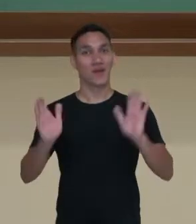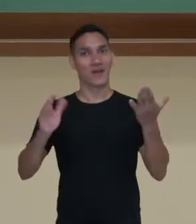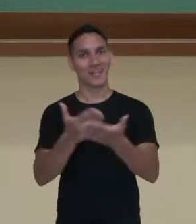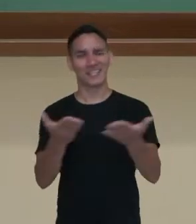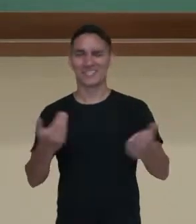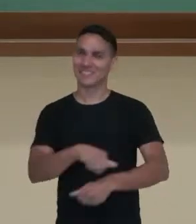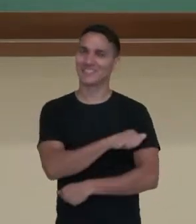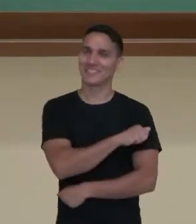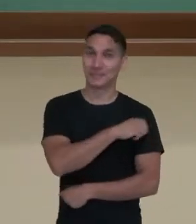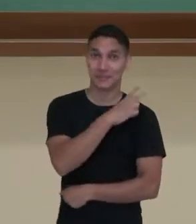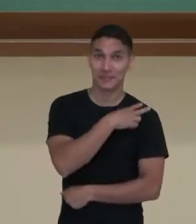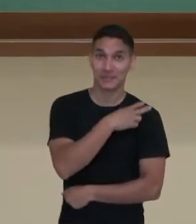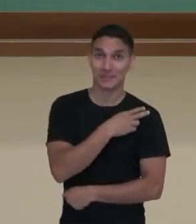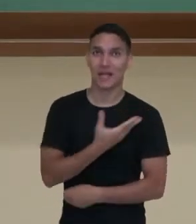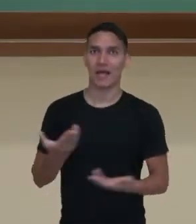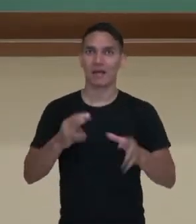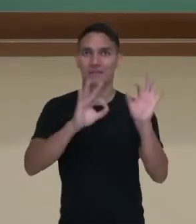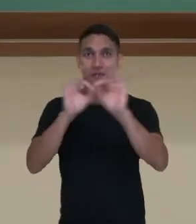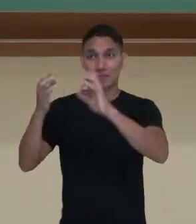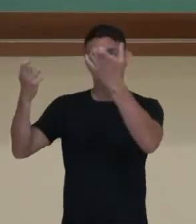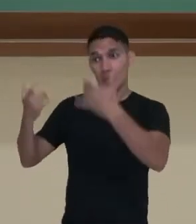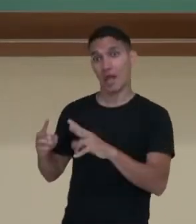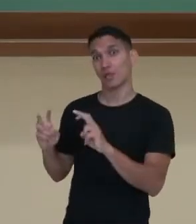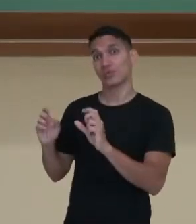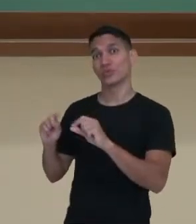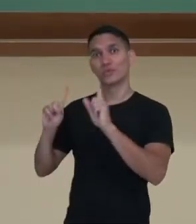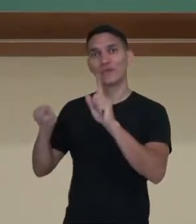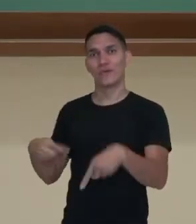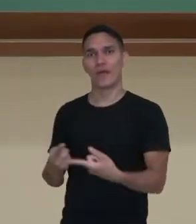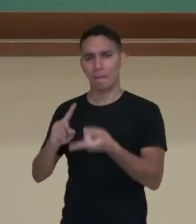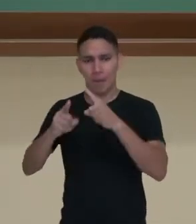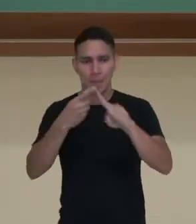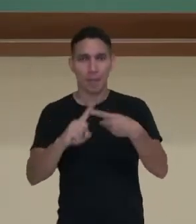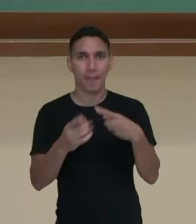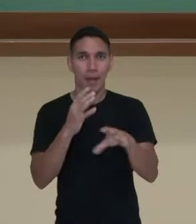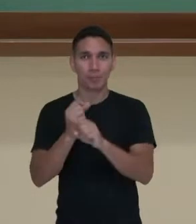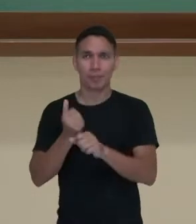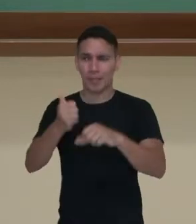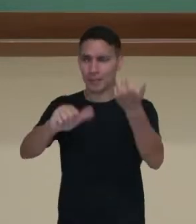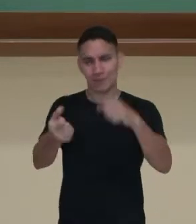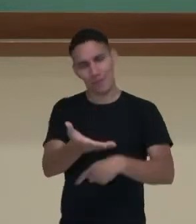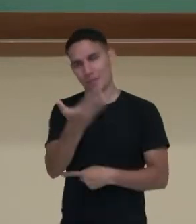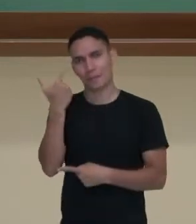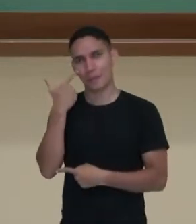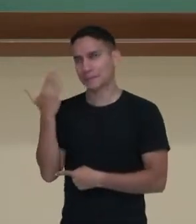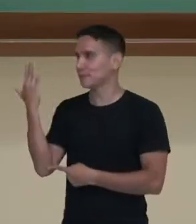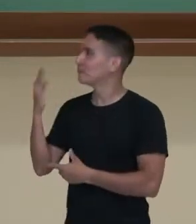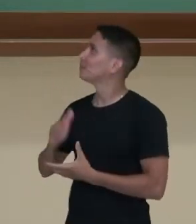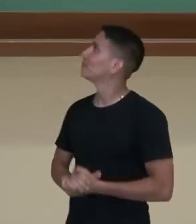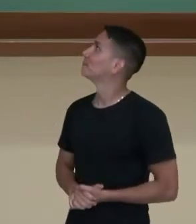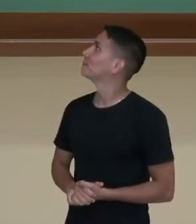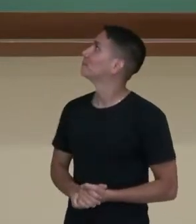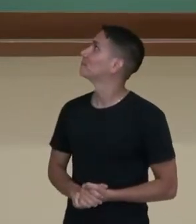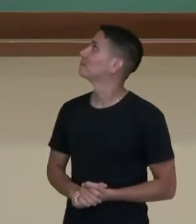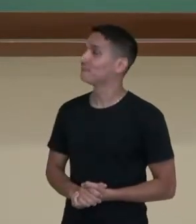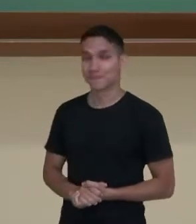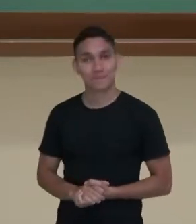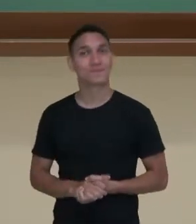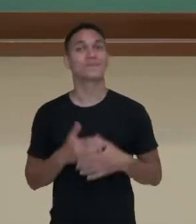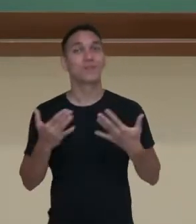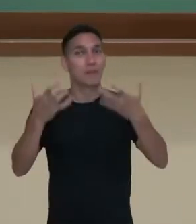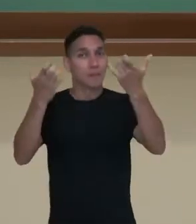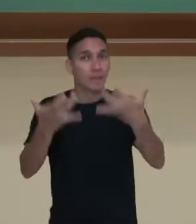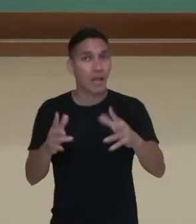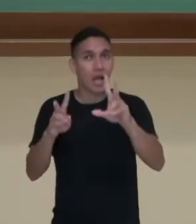Olá, estudantes da segunda série! Nesse vídeo vamos falar sobre cálculos químicos. Vamos começar? Então,